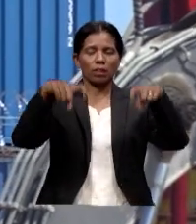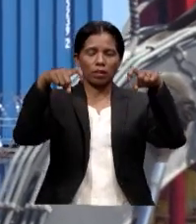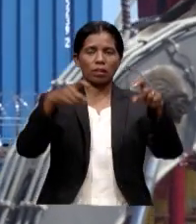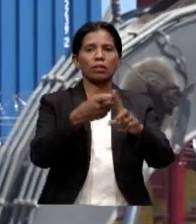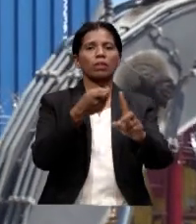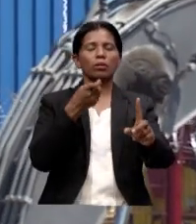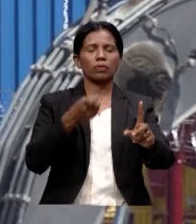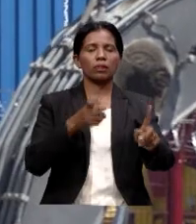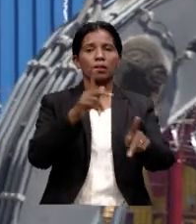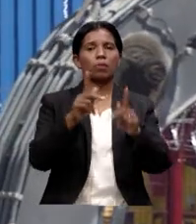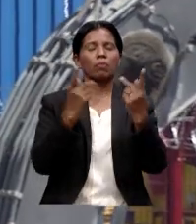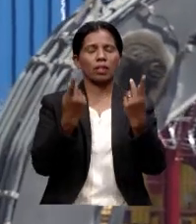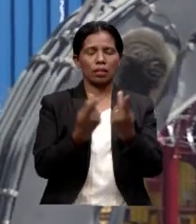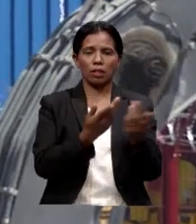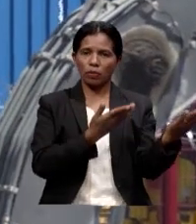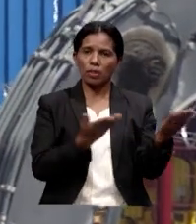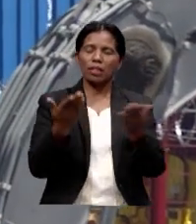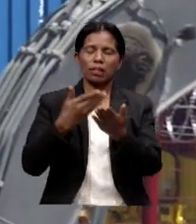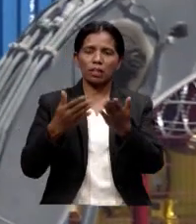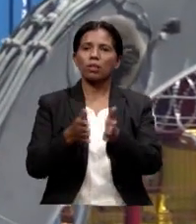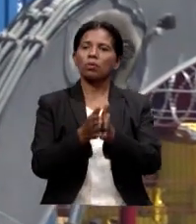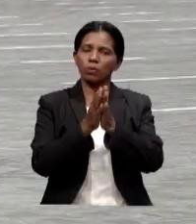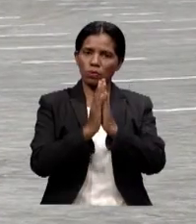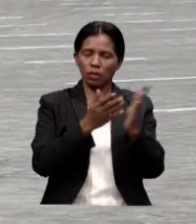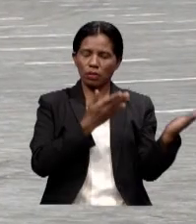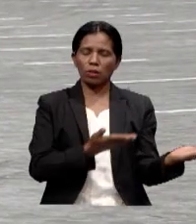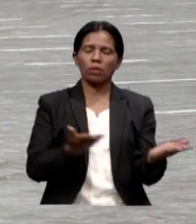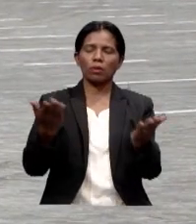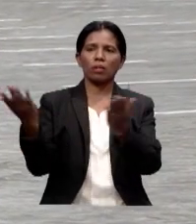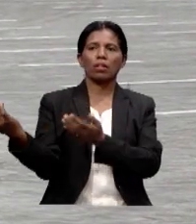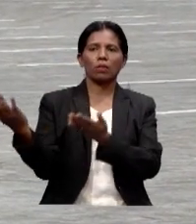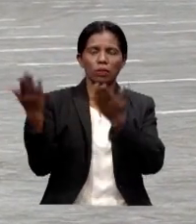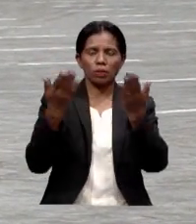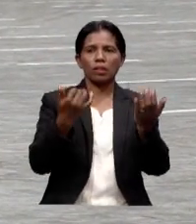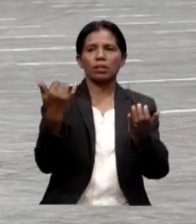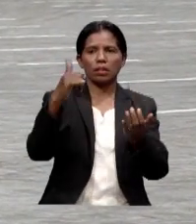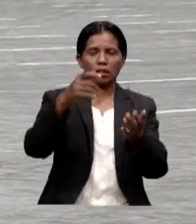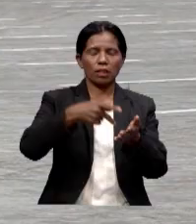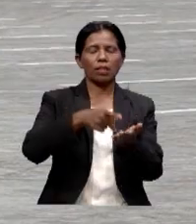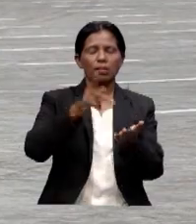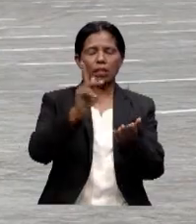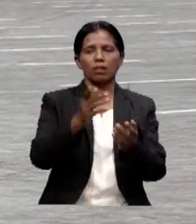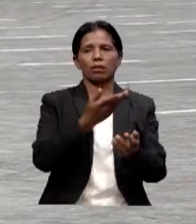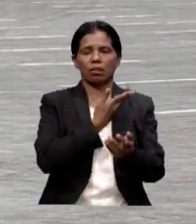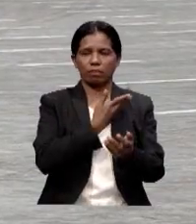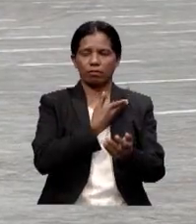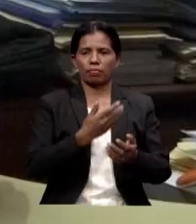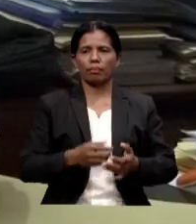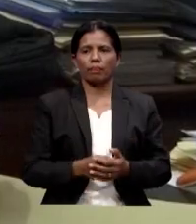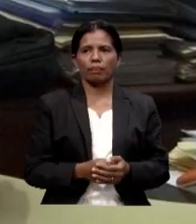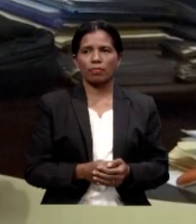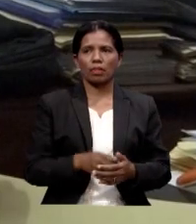empresa importador balão nebe russo atu haruka fila sirania contetor, tamba folin taxa as. Relaciona